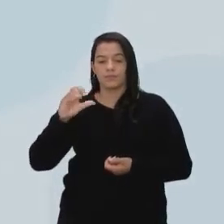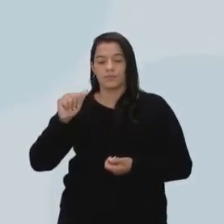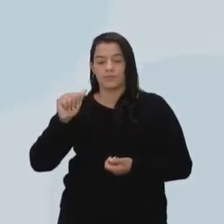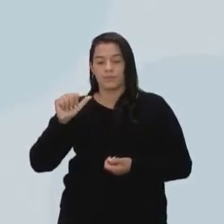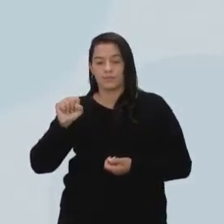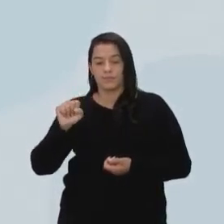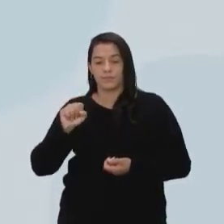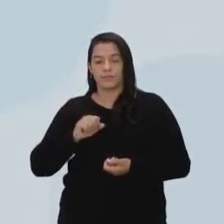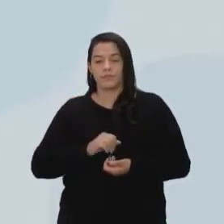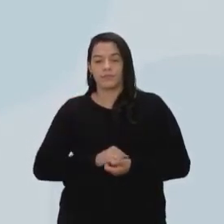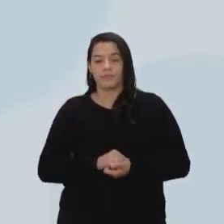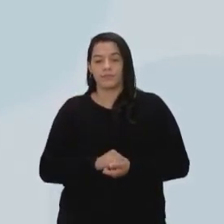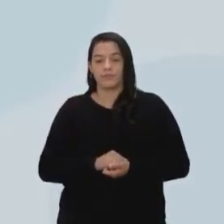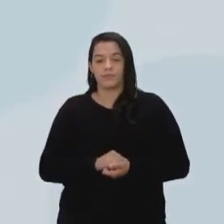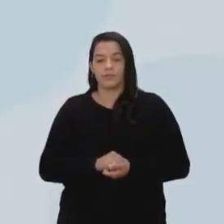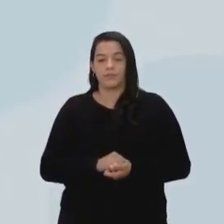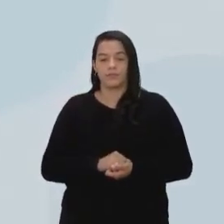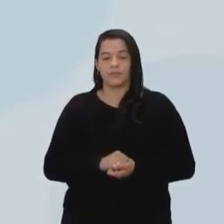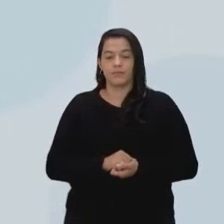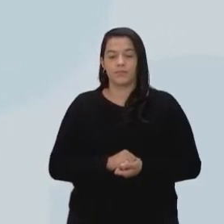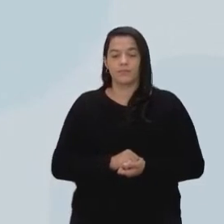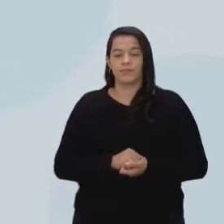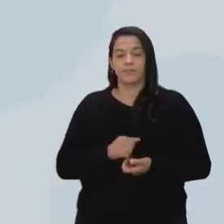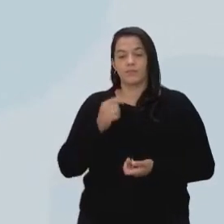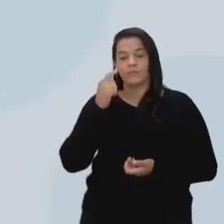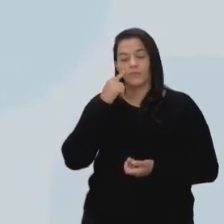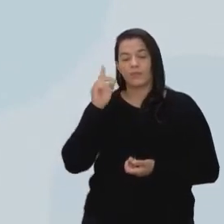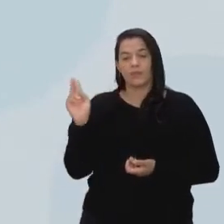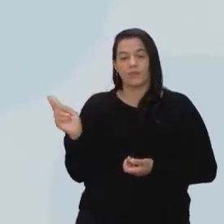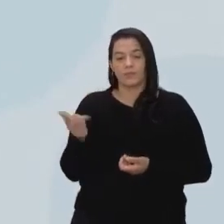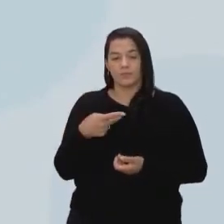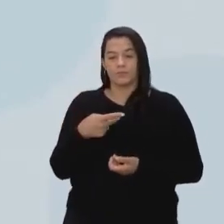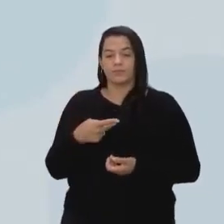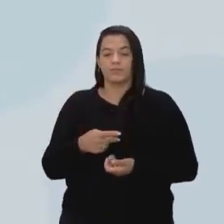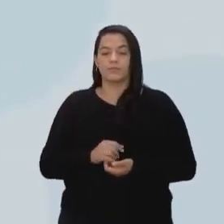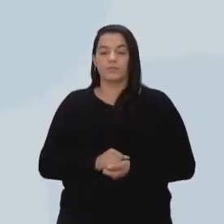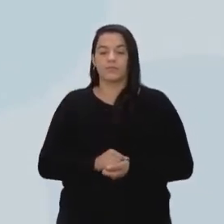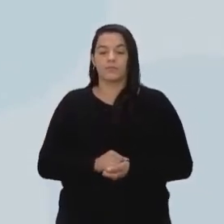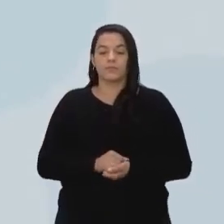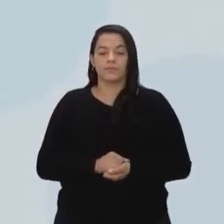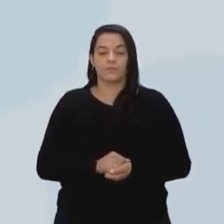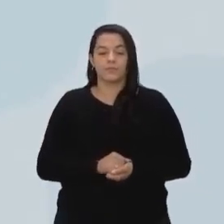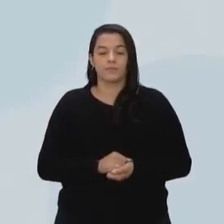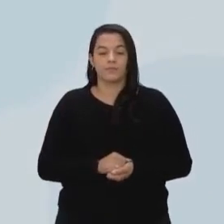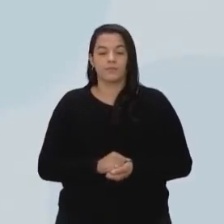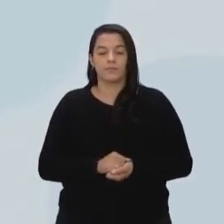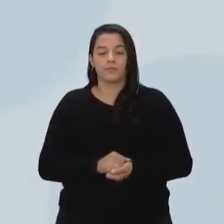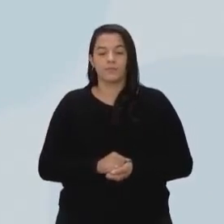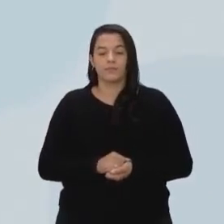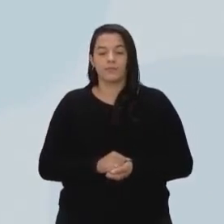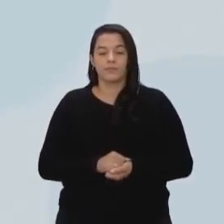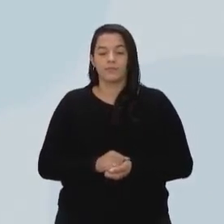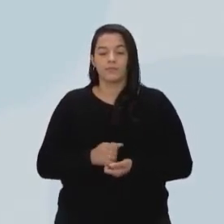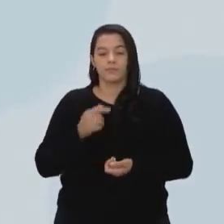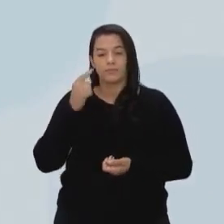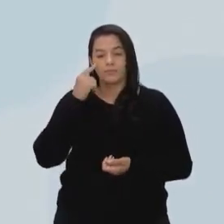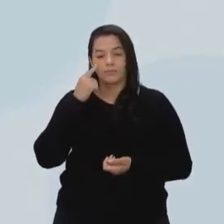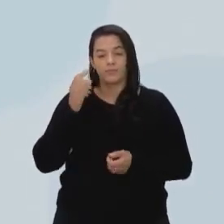Iônicas, e aí, logicamente, essa alternativa seria a alternativa errada. No caso